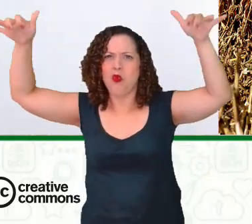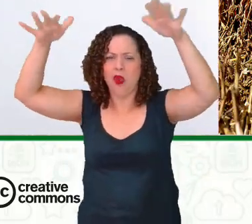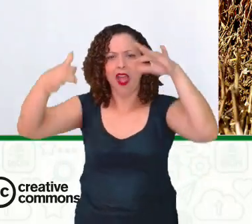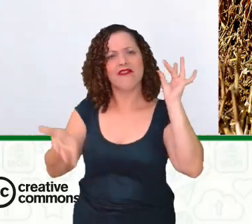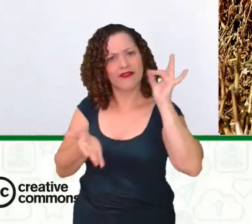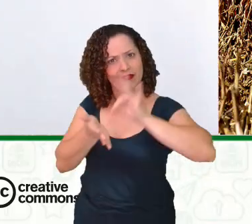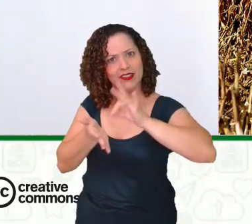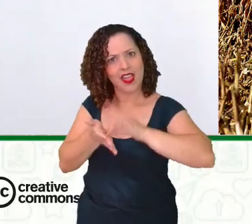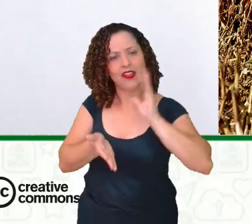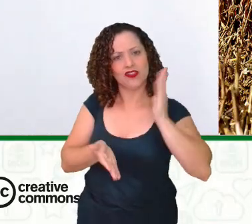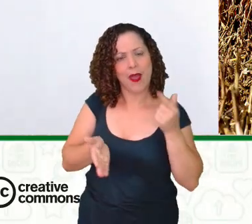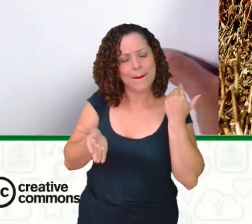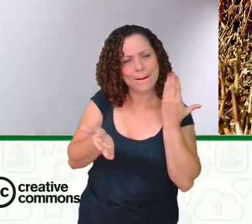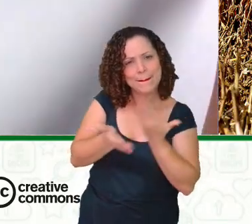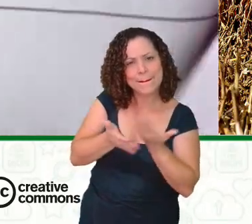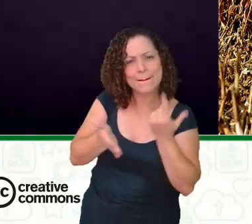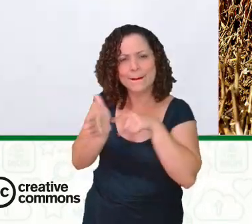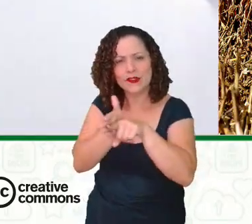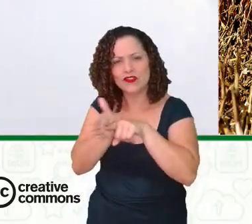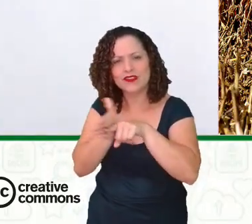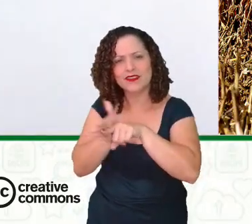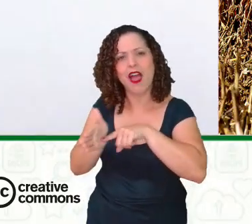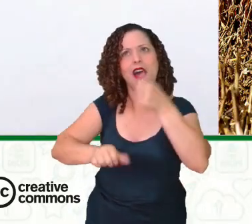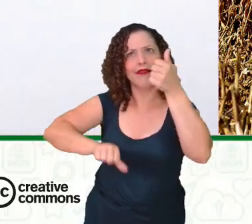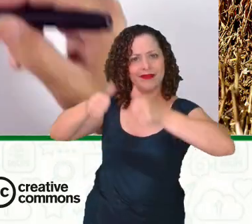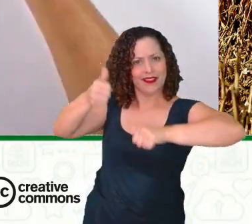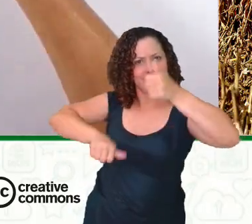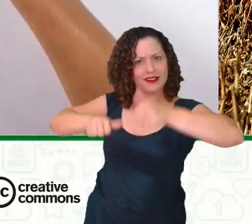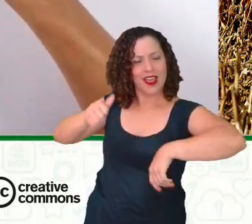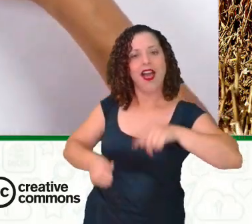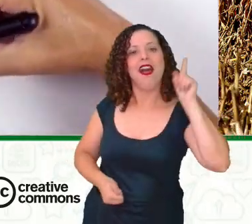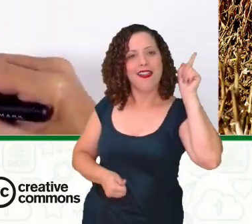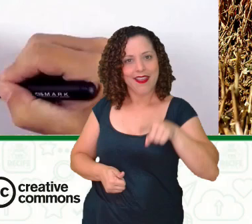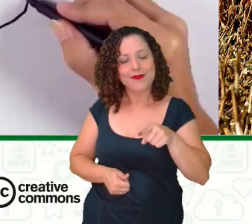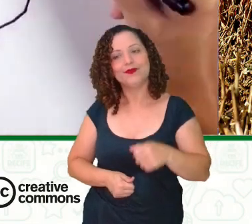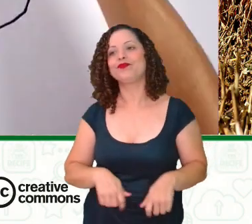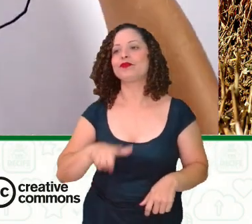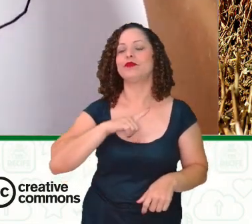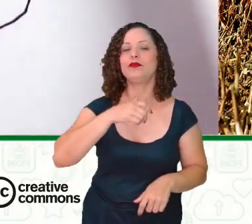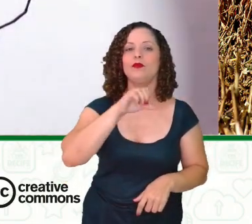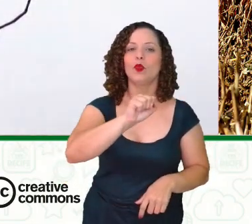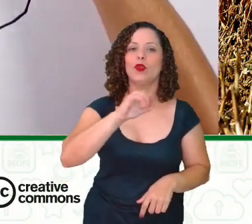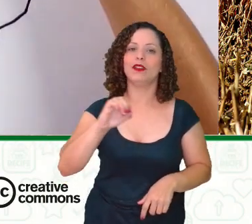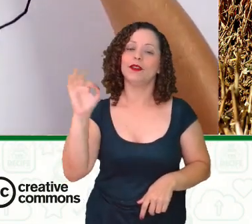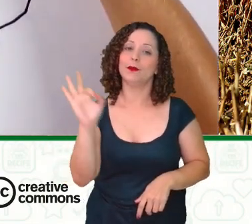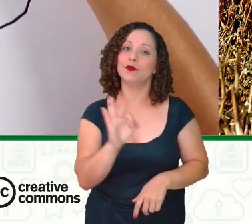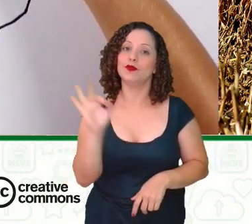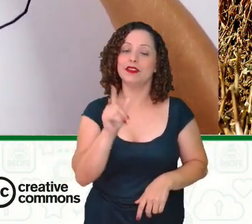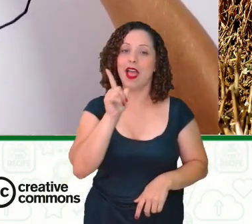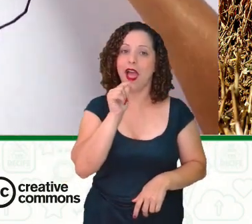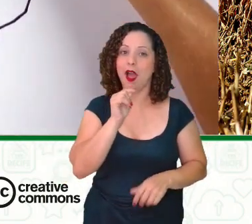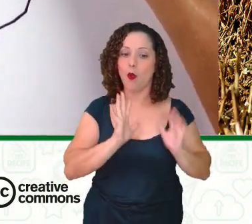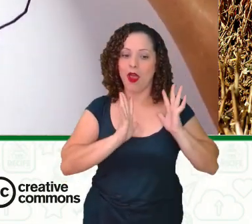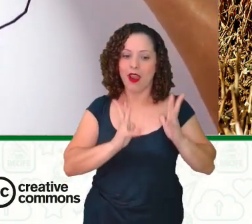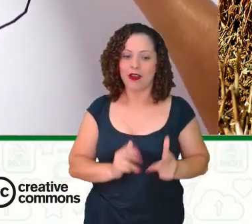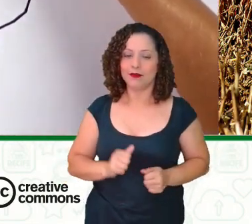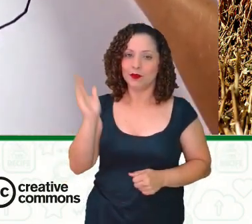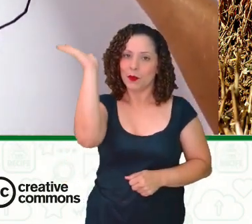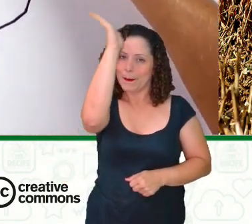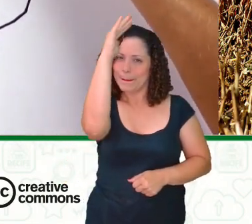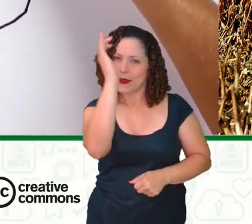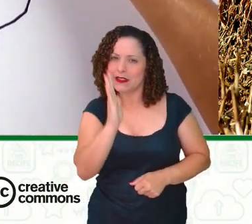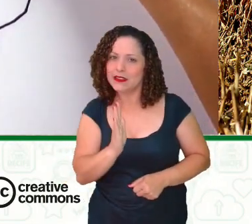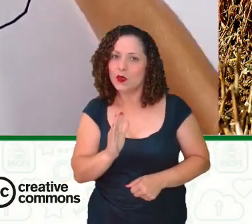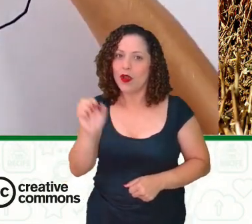meio de acompanhamento e análise desse fenômeno. E como aproximadamente 80% de toda a água potável do Brasil se encontra na